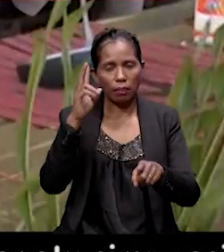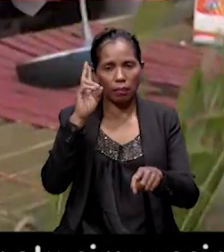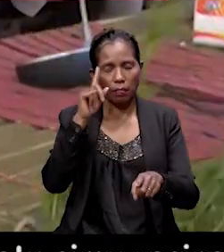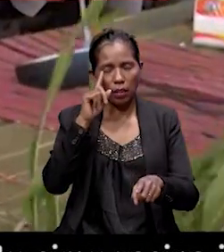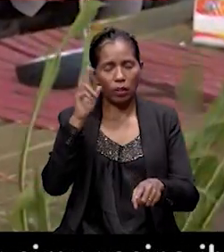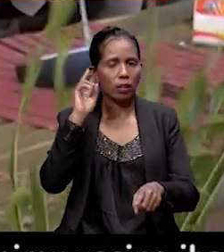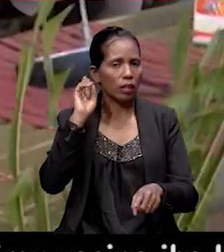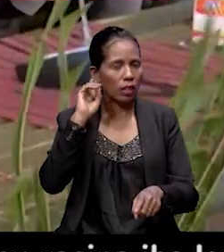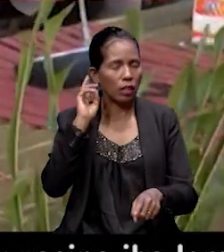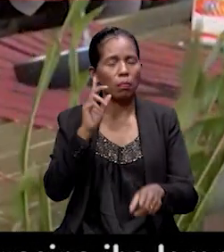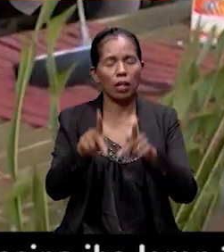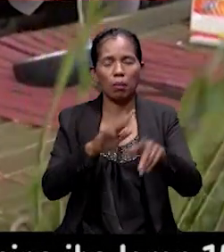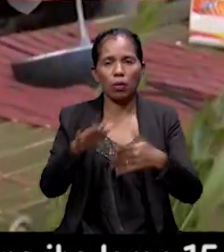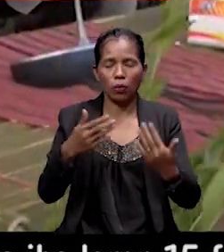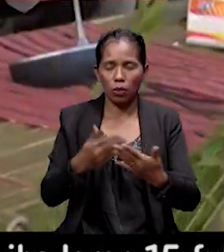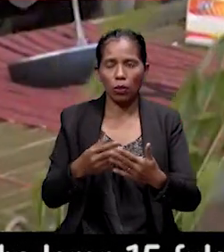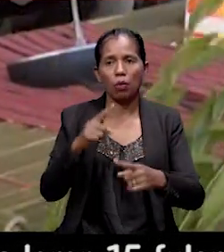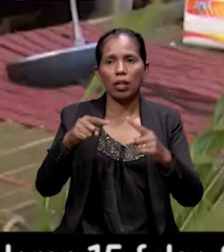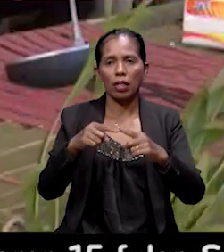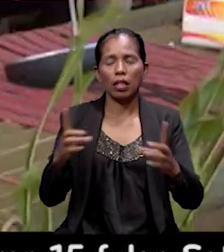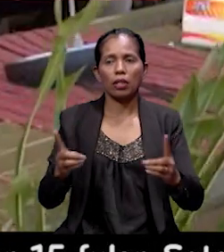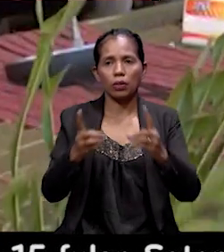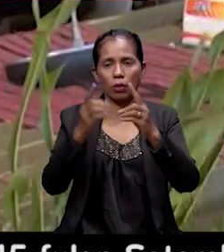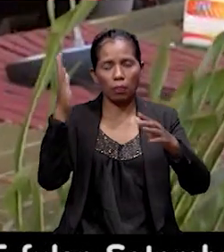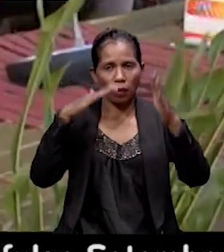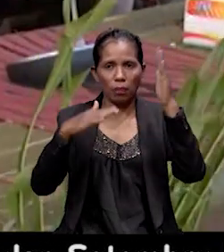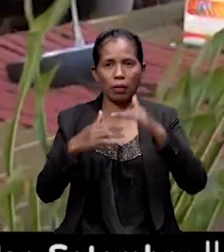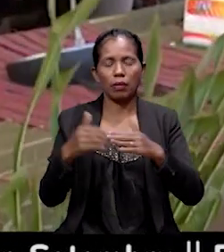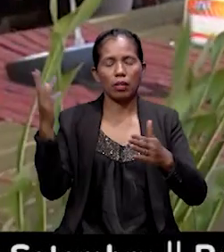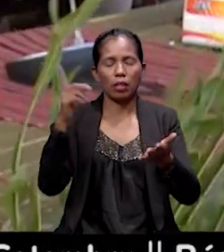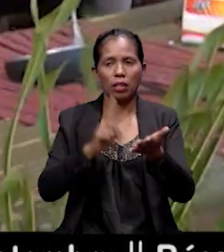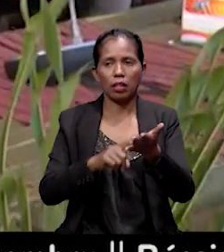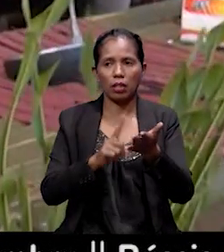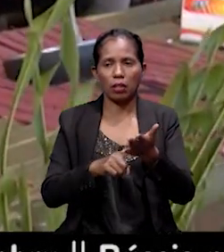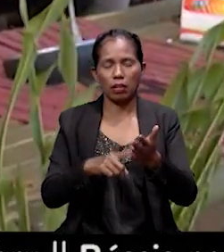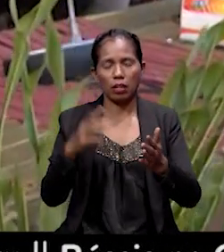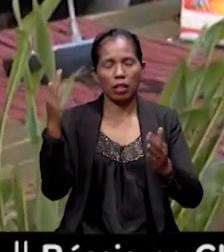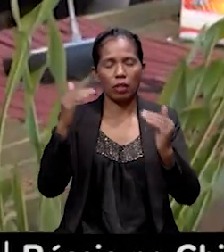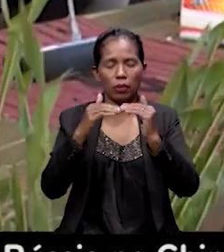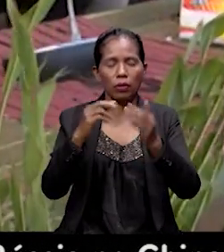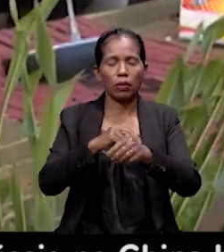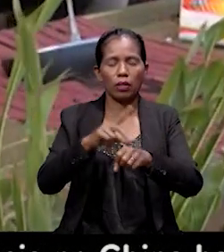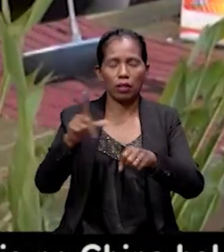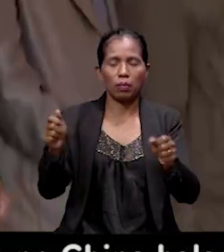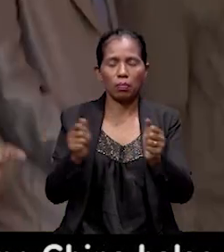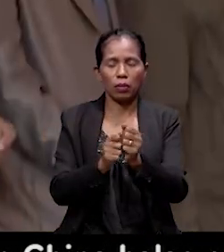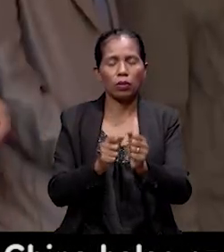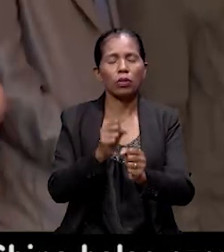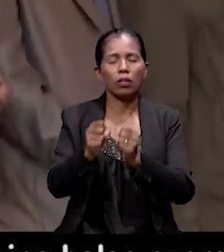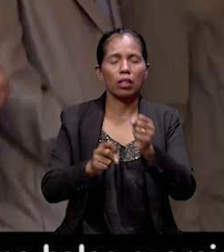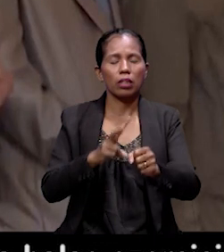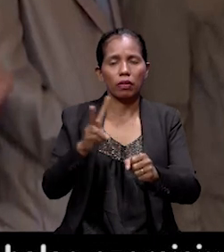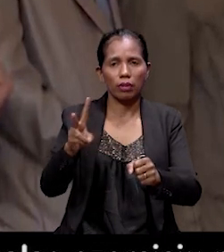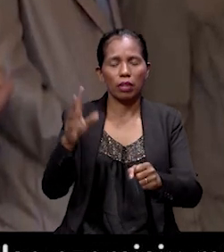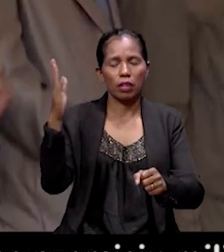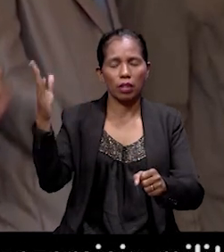povo para enriar o problema. Se o governo atua assunto né, e no discurso para retiro nacional entre a sociedade civil e o governo e